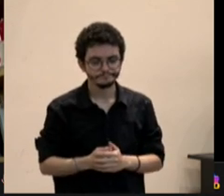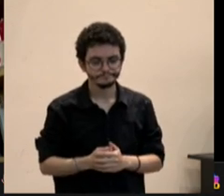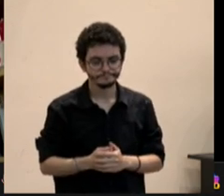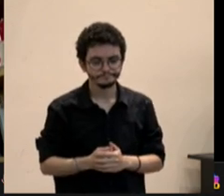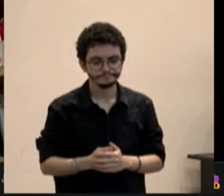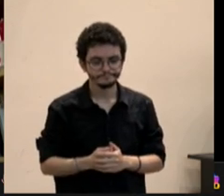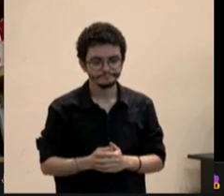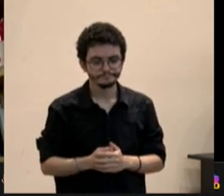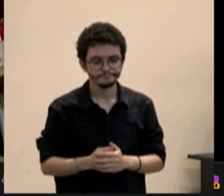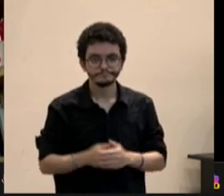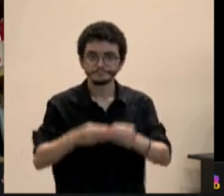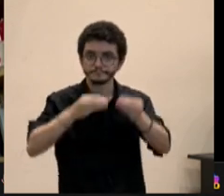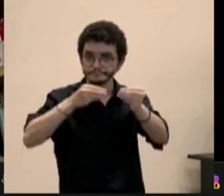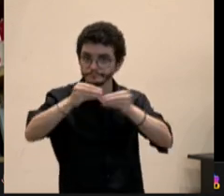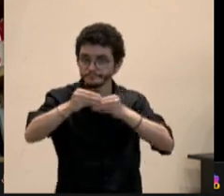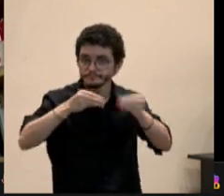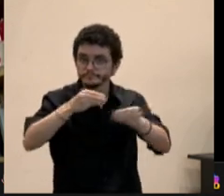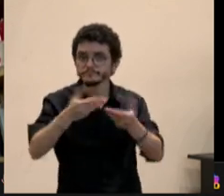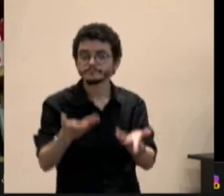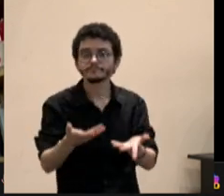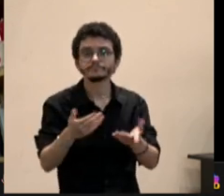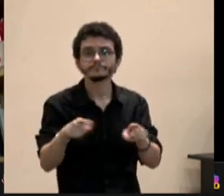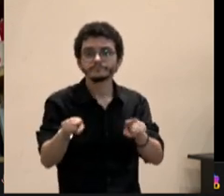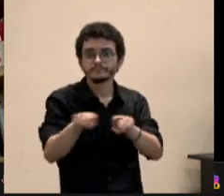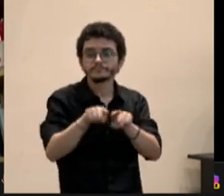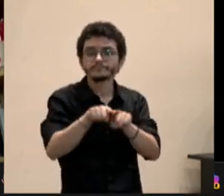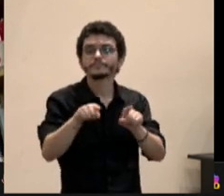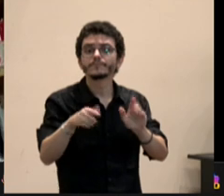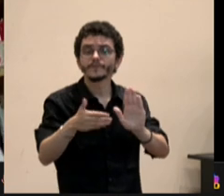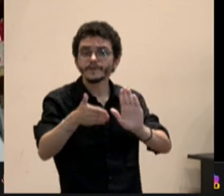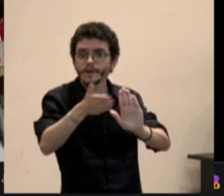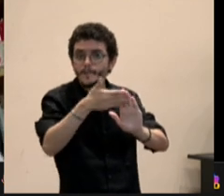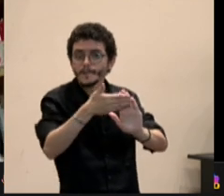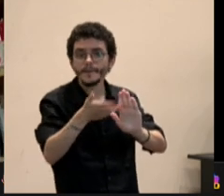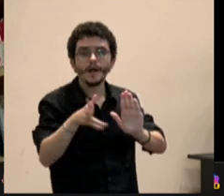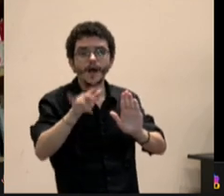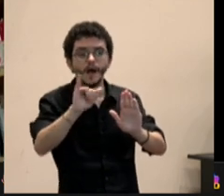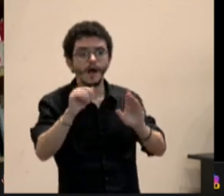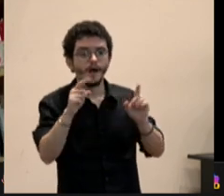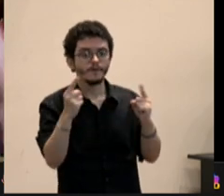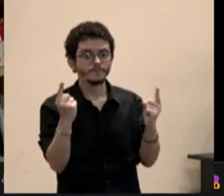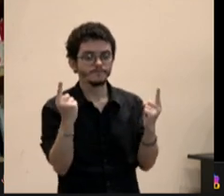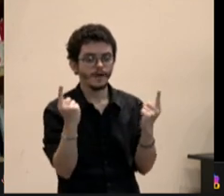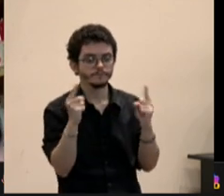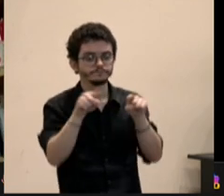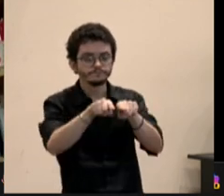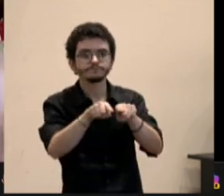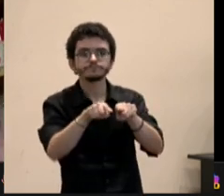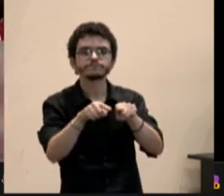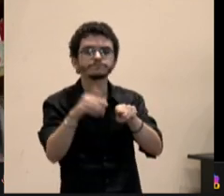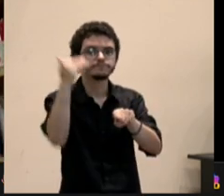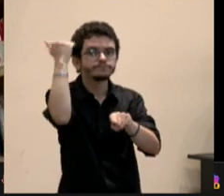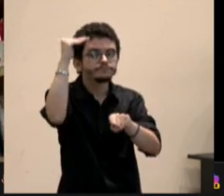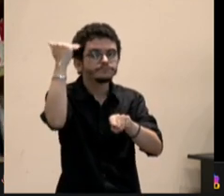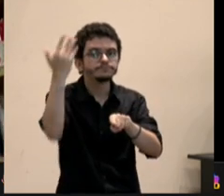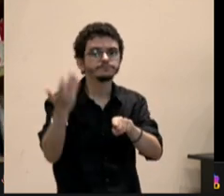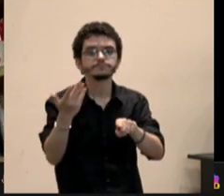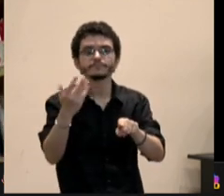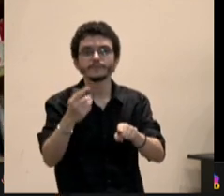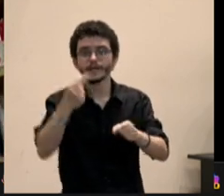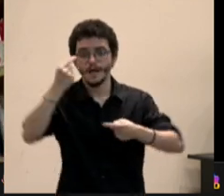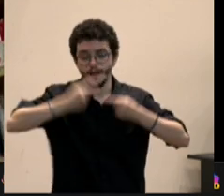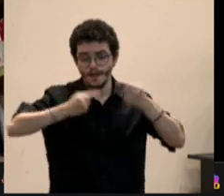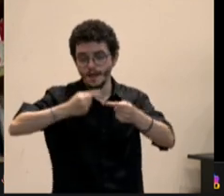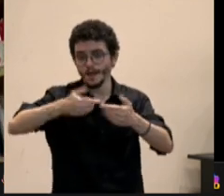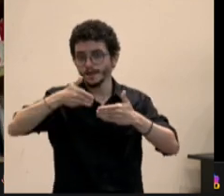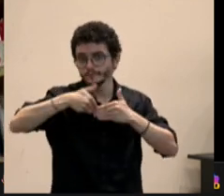uma articulação e a proposta que vai ao encontro da concepção que vem sendo discutida